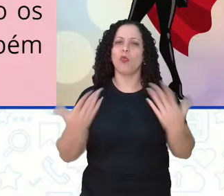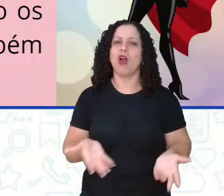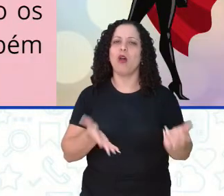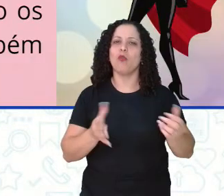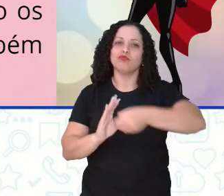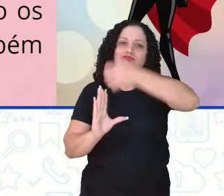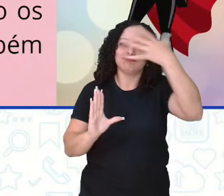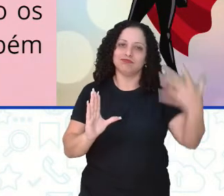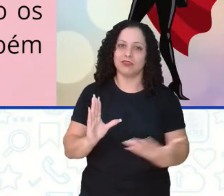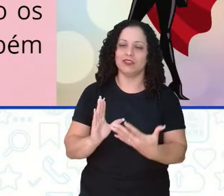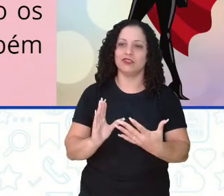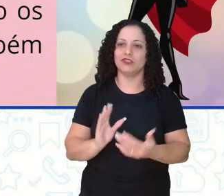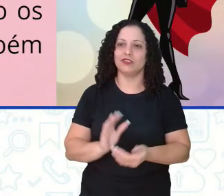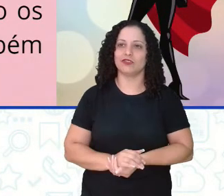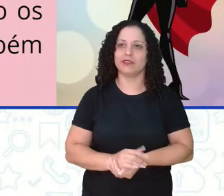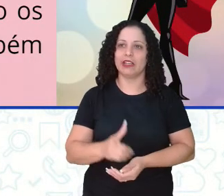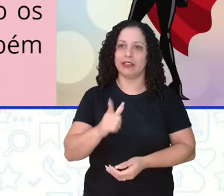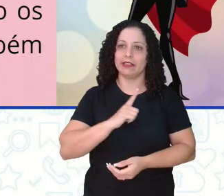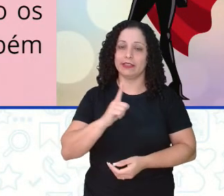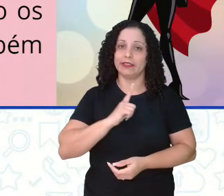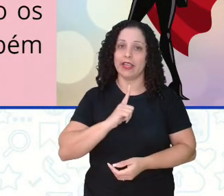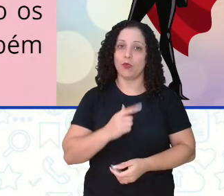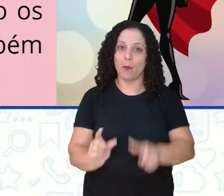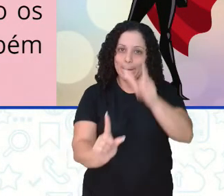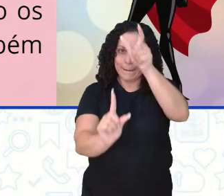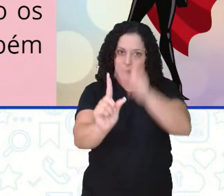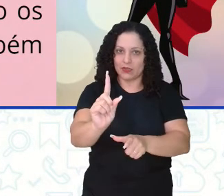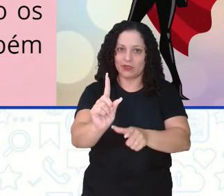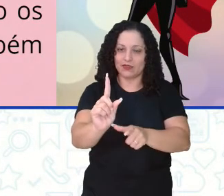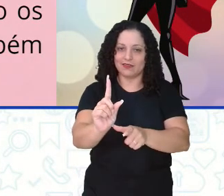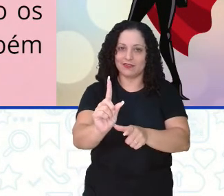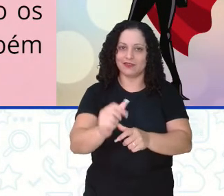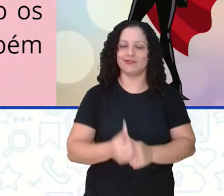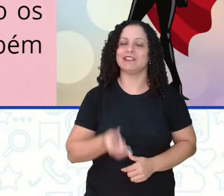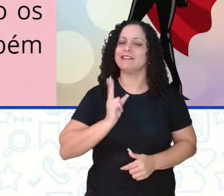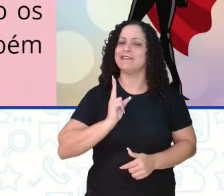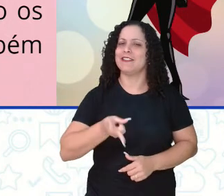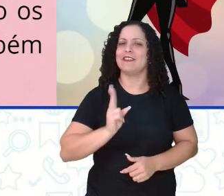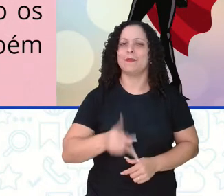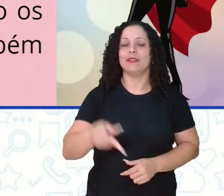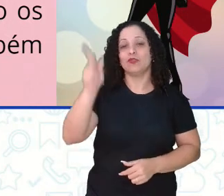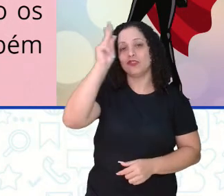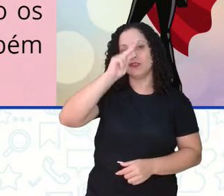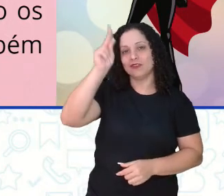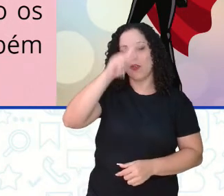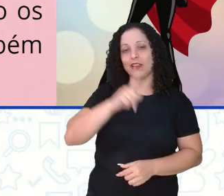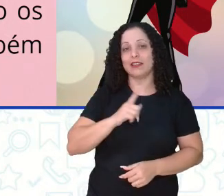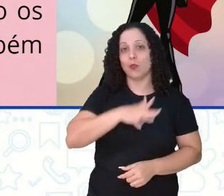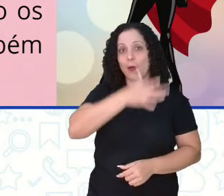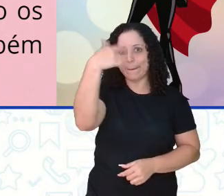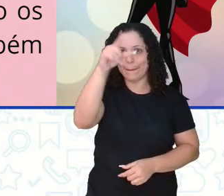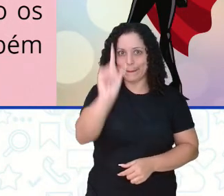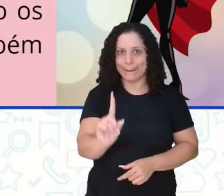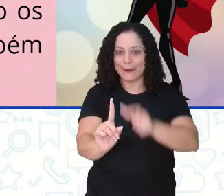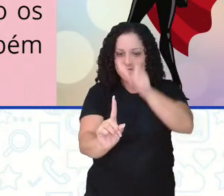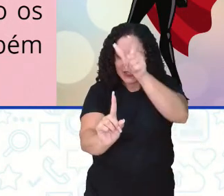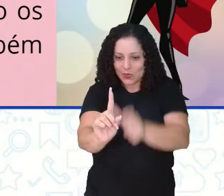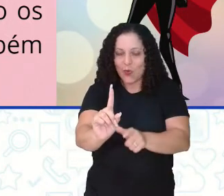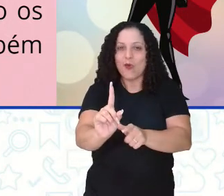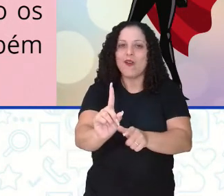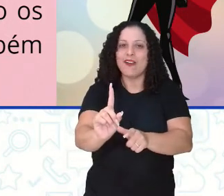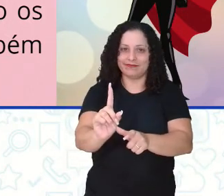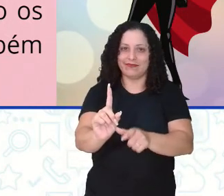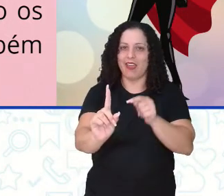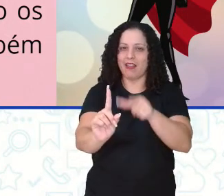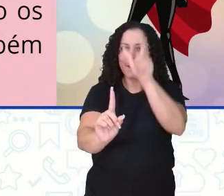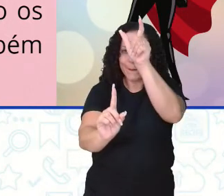Olha, a gente tem um personagem, não é? A gente sempre conta uma história, a gente tem alguém envolvido nela. Então, o